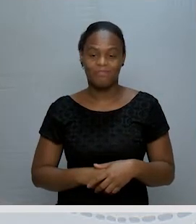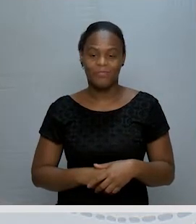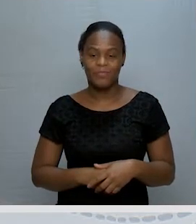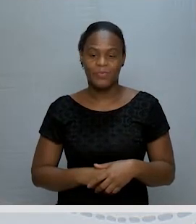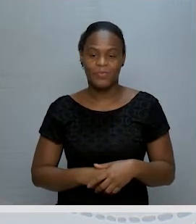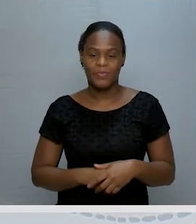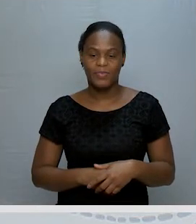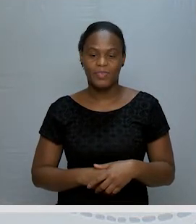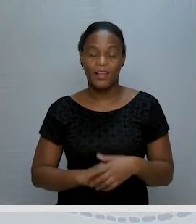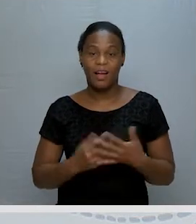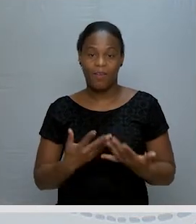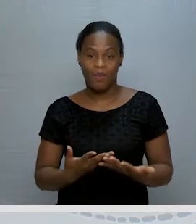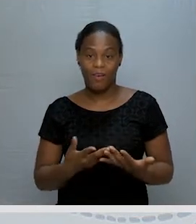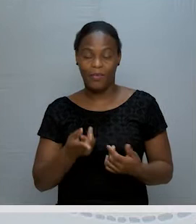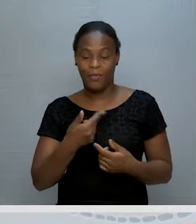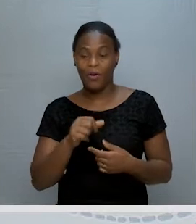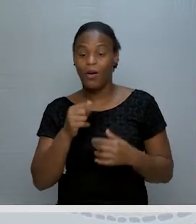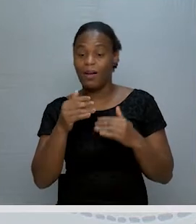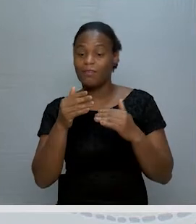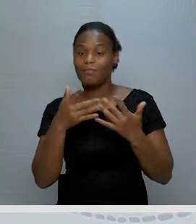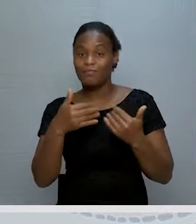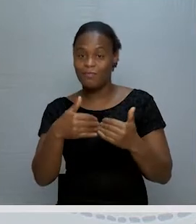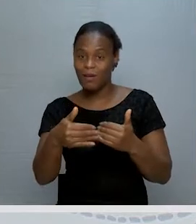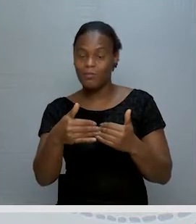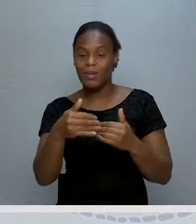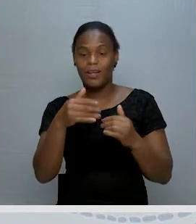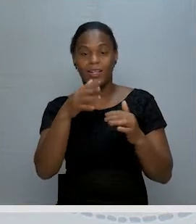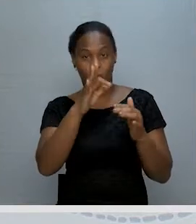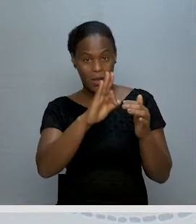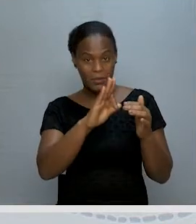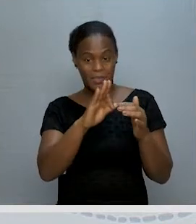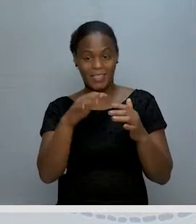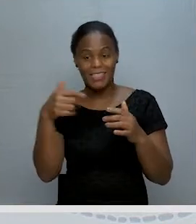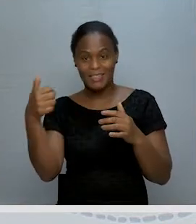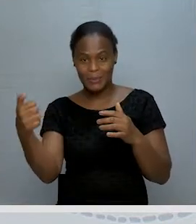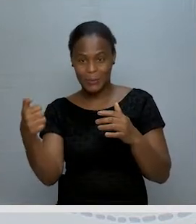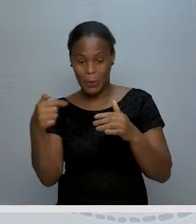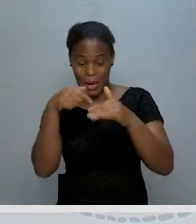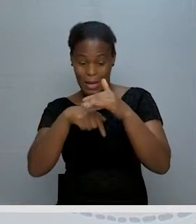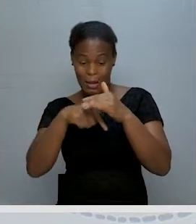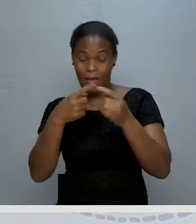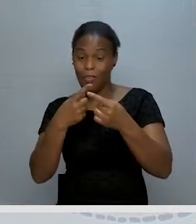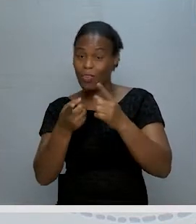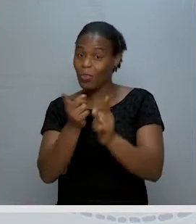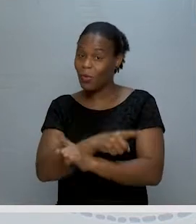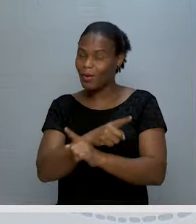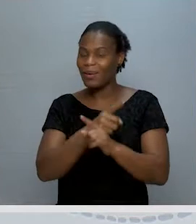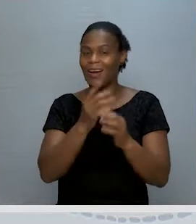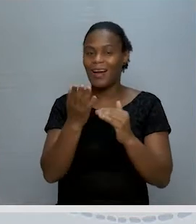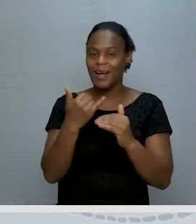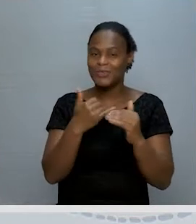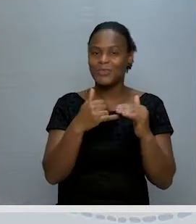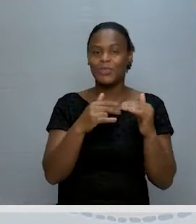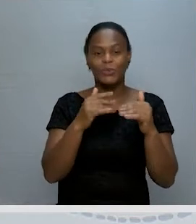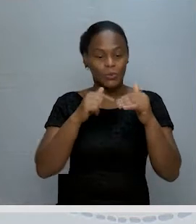Então, igual, passamos a ter. Vamos substituir essas duas frações por outras